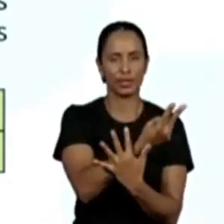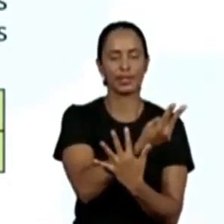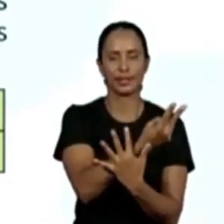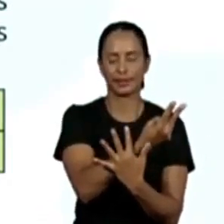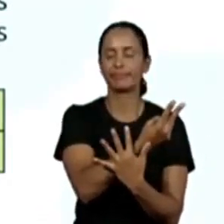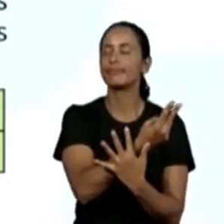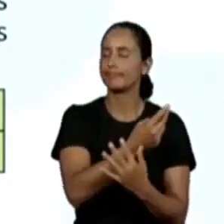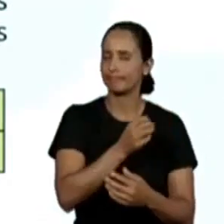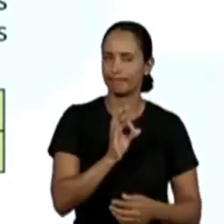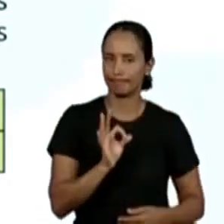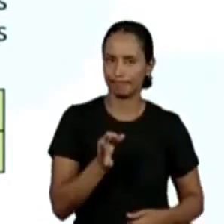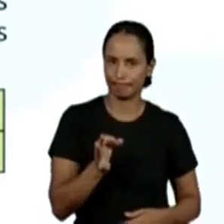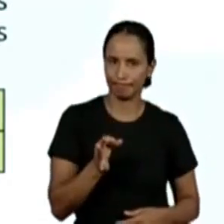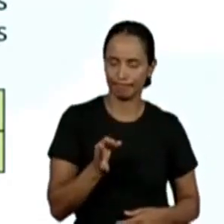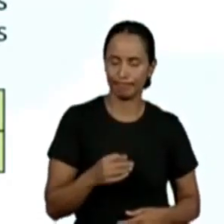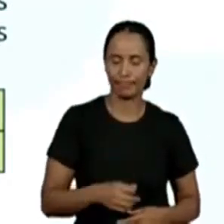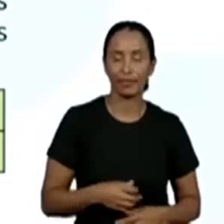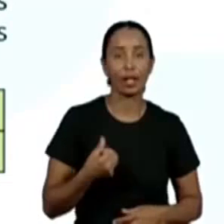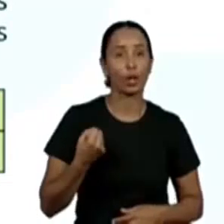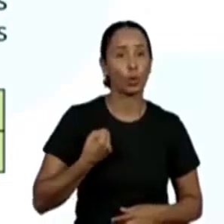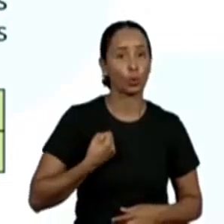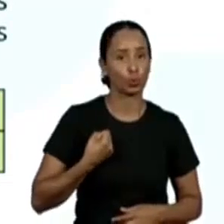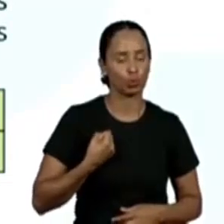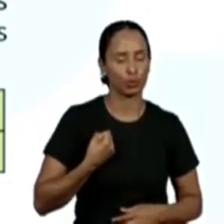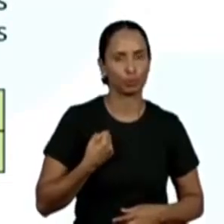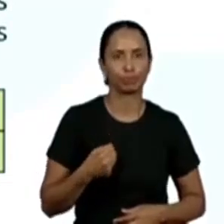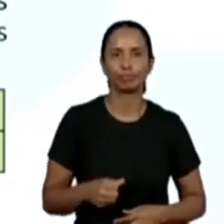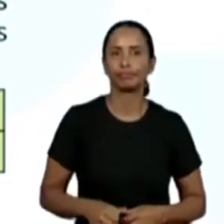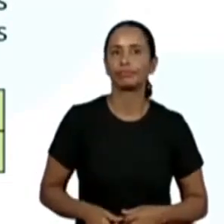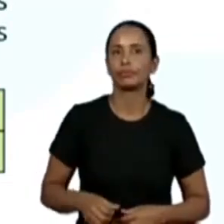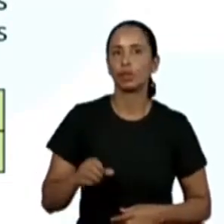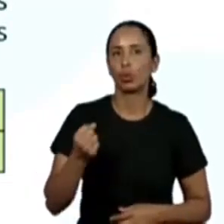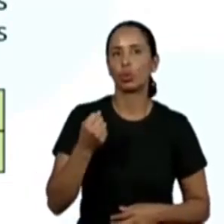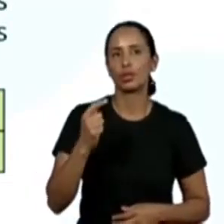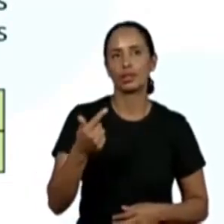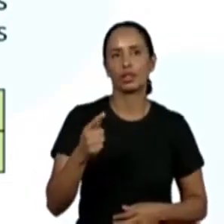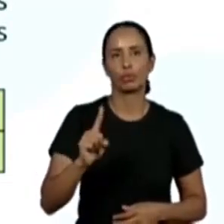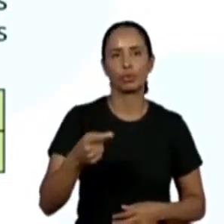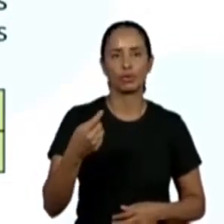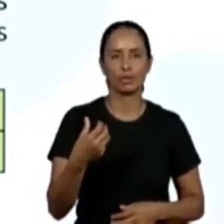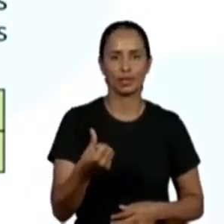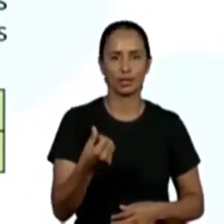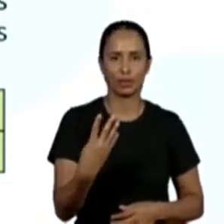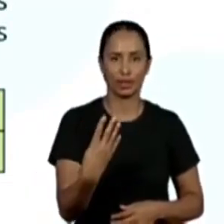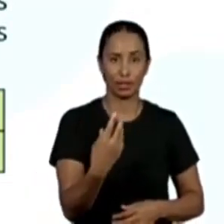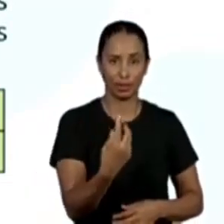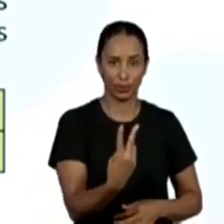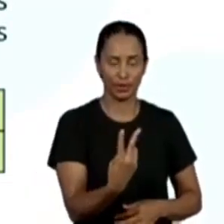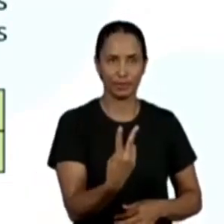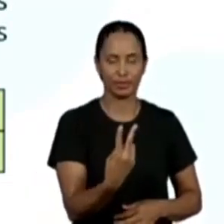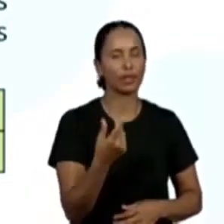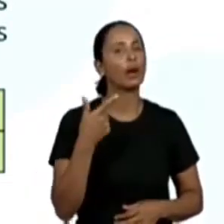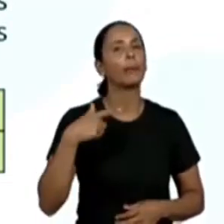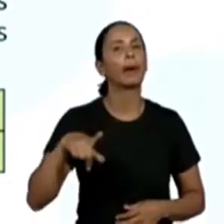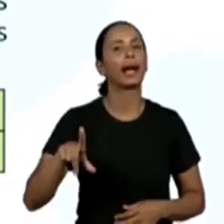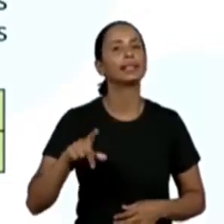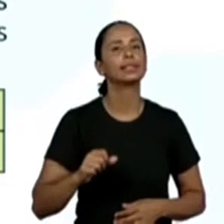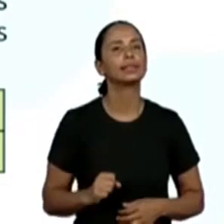87.642 é o número que eu identifiquei. Ah, beleza, vamos ver um outro? Vamos mudar aqui, ó. Vou fazer um outro para vocês,